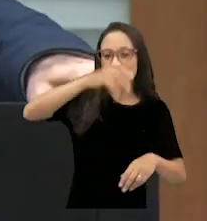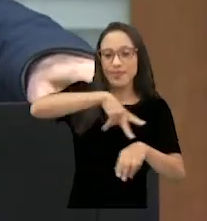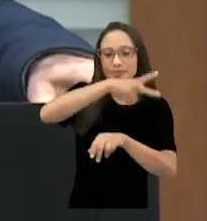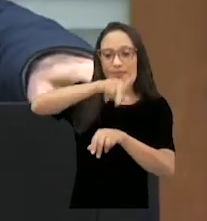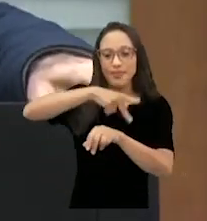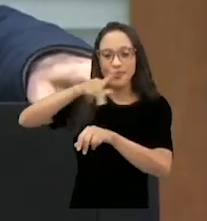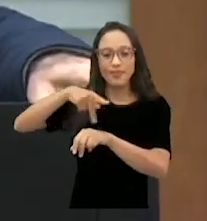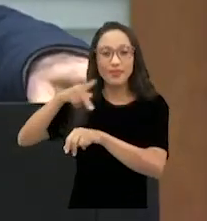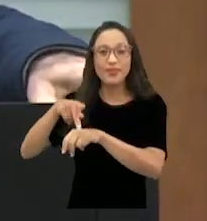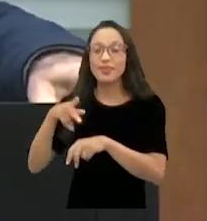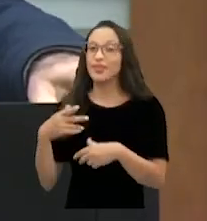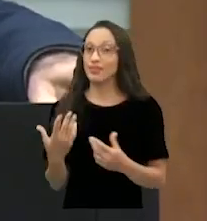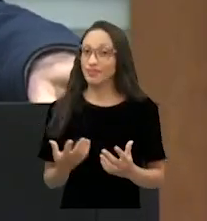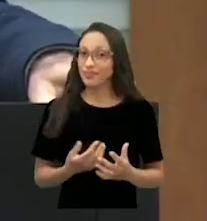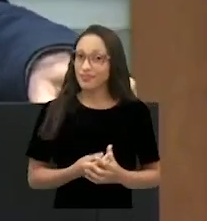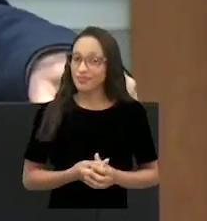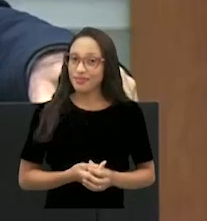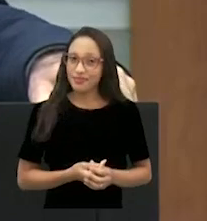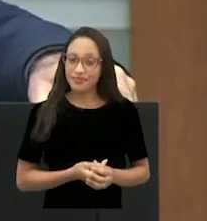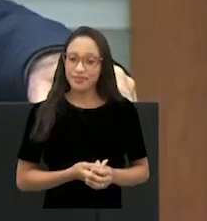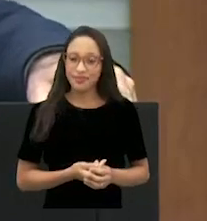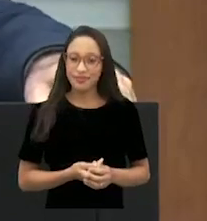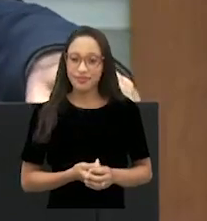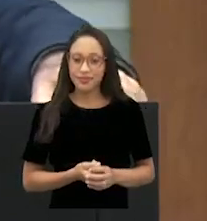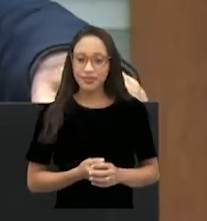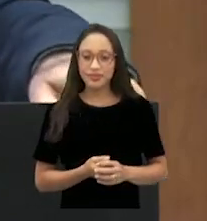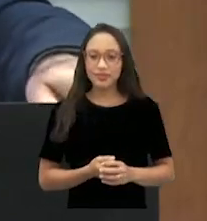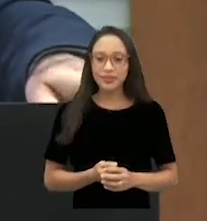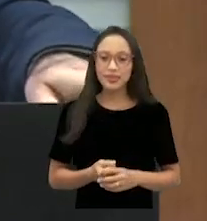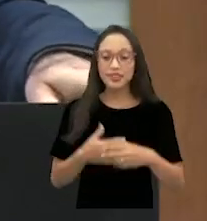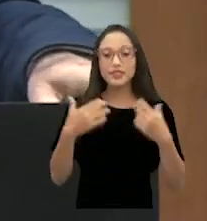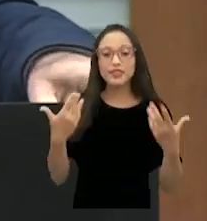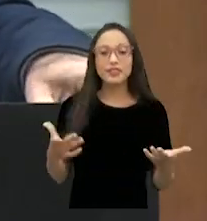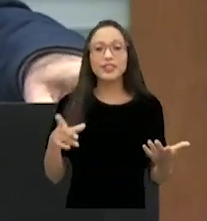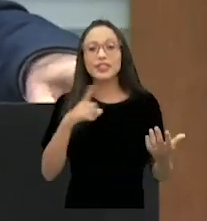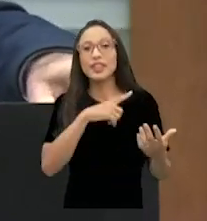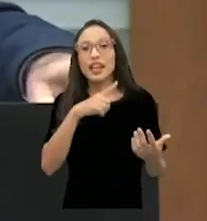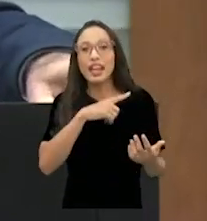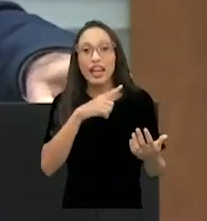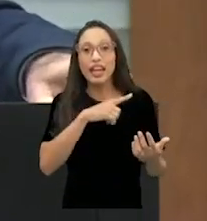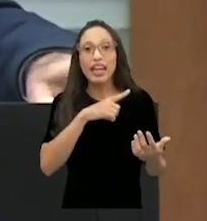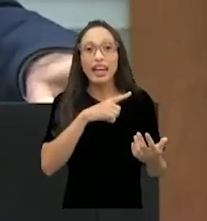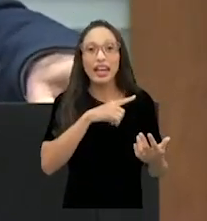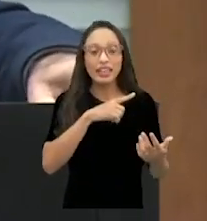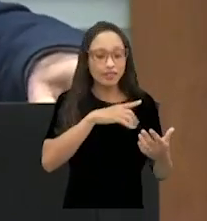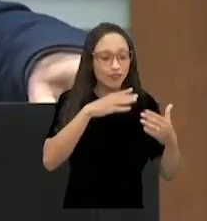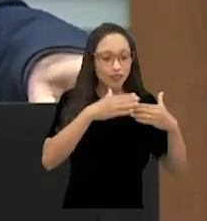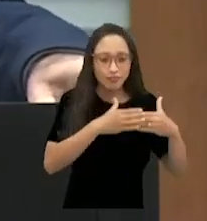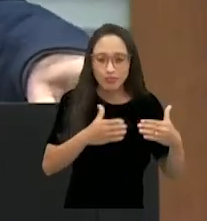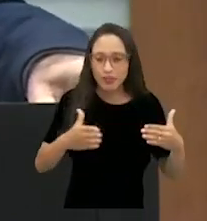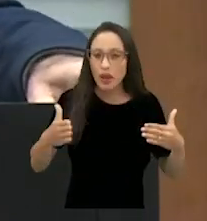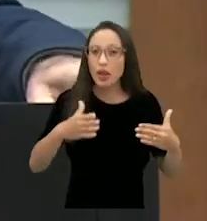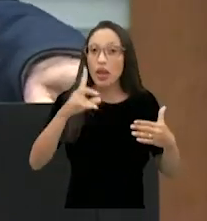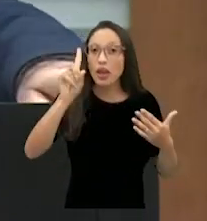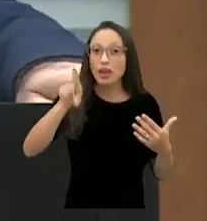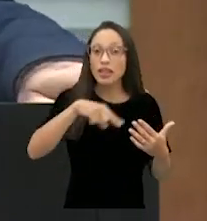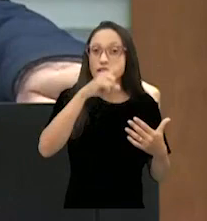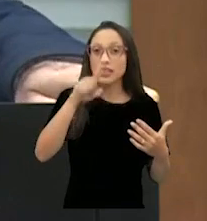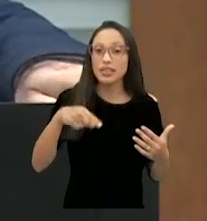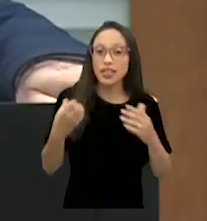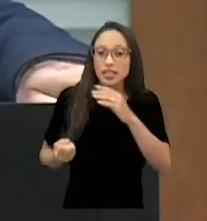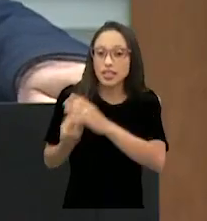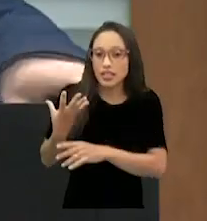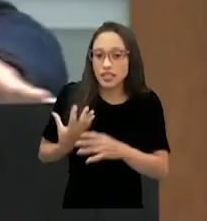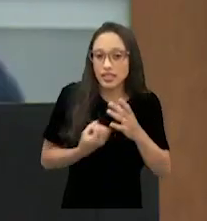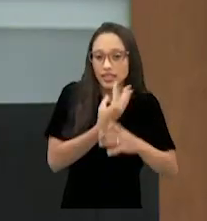tem um dispositivo, passaria a ter um dispositivo constitucional que proíbe a criação de